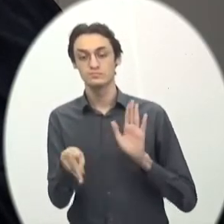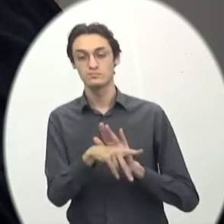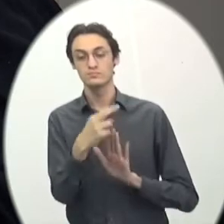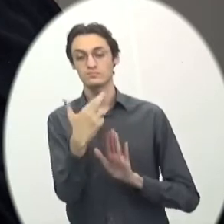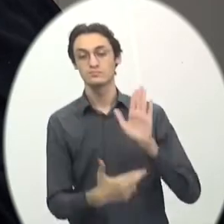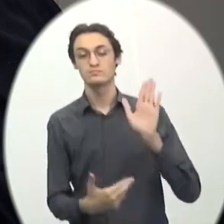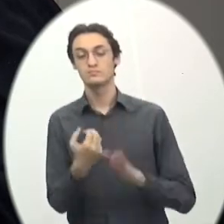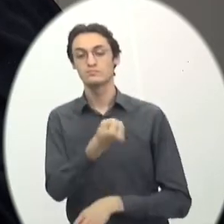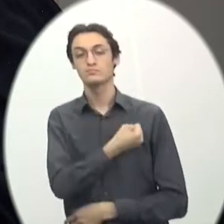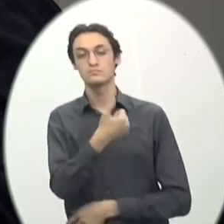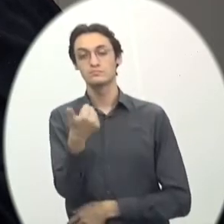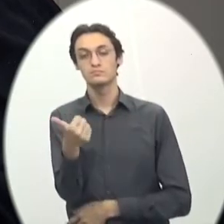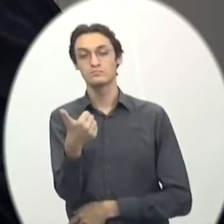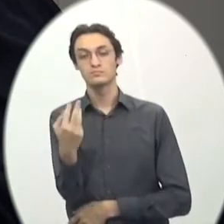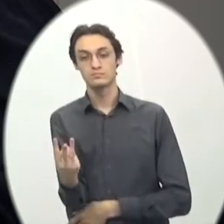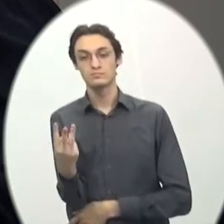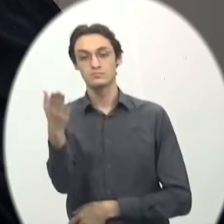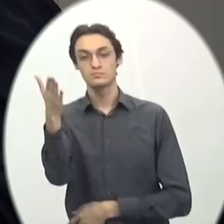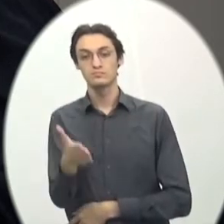número